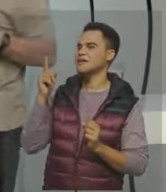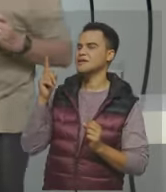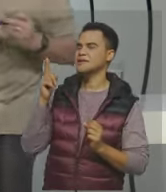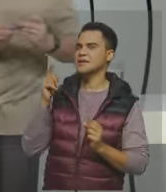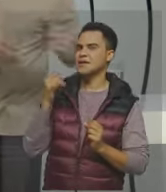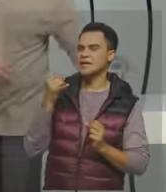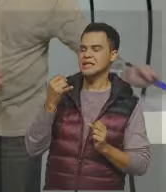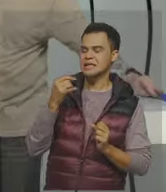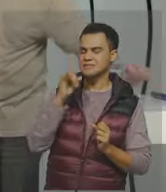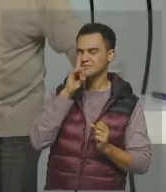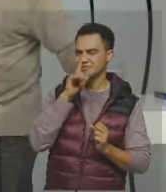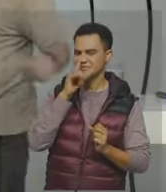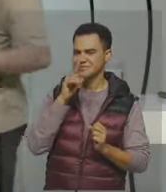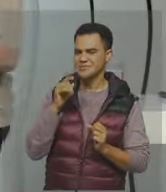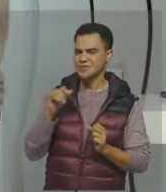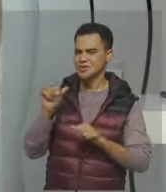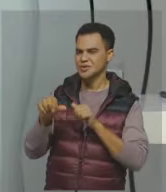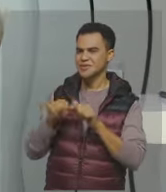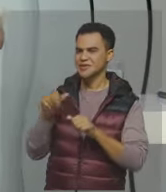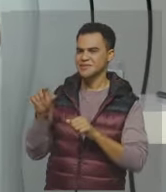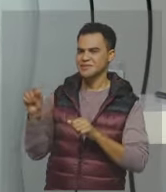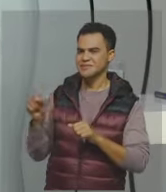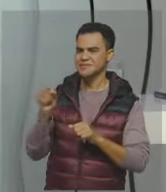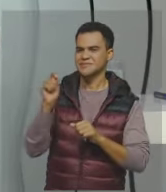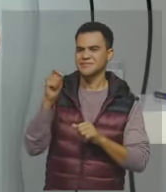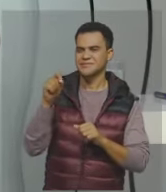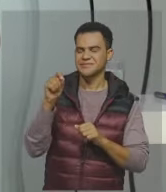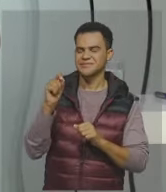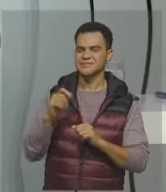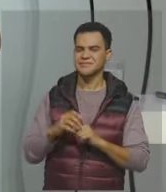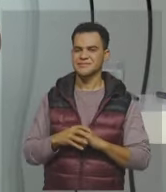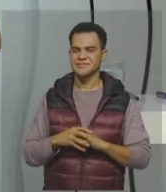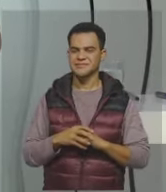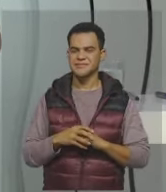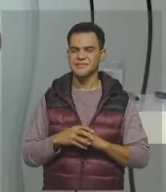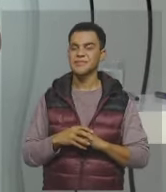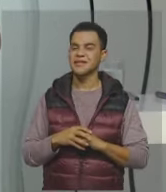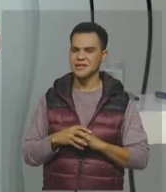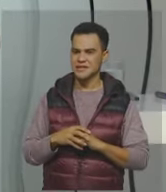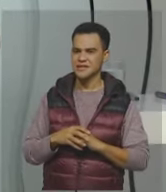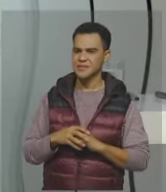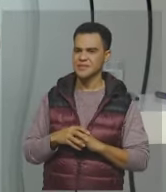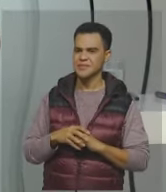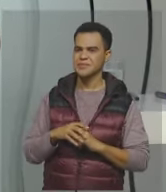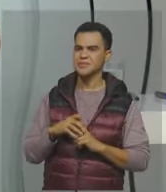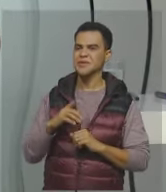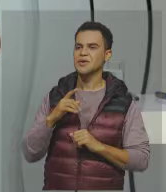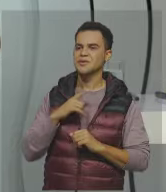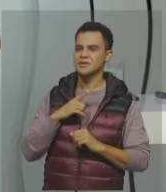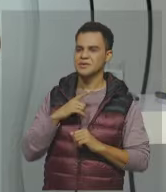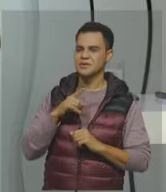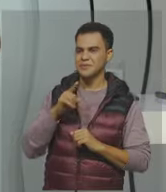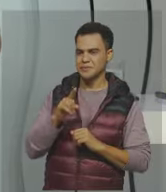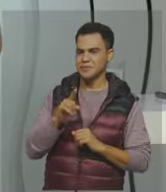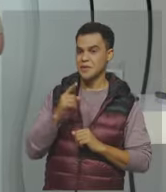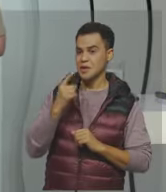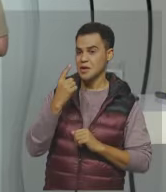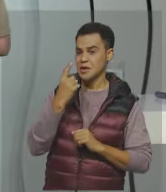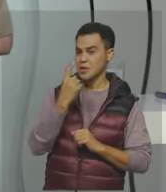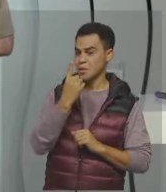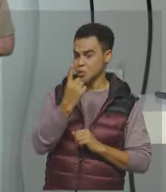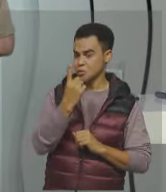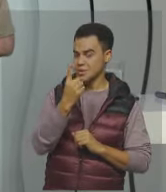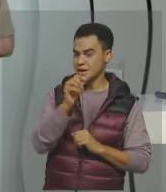falhando, vou ter que pegar a cor que eu estava usando. Não tem problema, não. Então, eu vou ter aqui, ó, eu vou ter 1 ampere